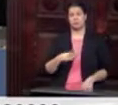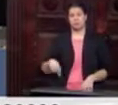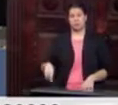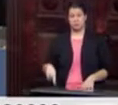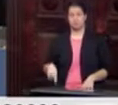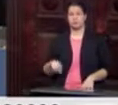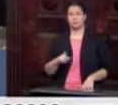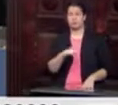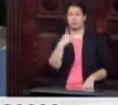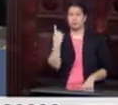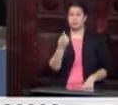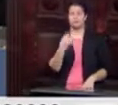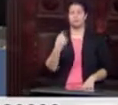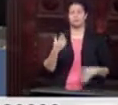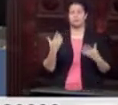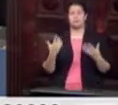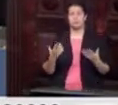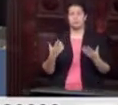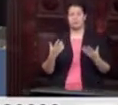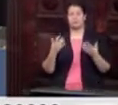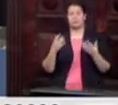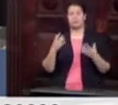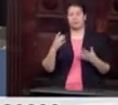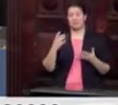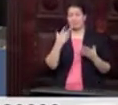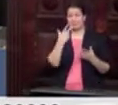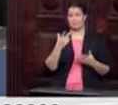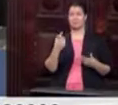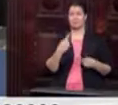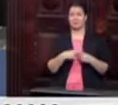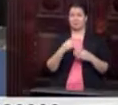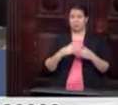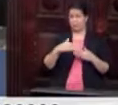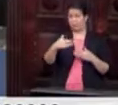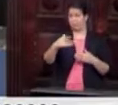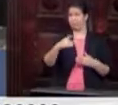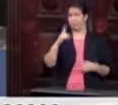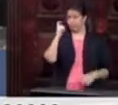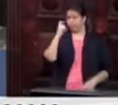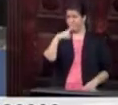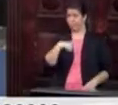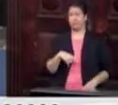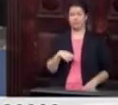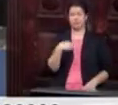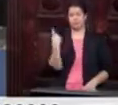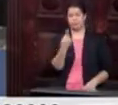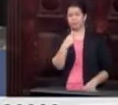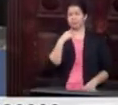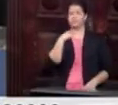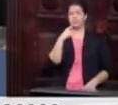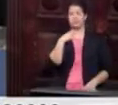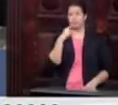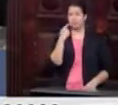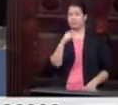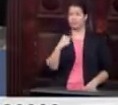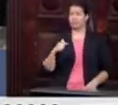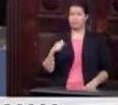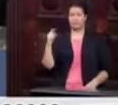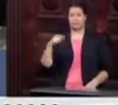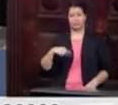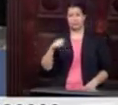de dizer que teremos dias conturbados e difíceis pela frente. Não temos nenhuma dúvida que o Estado do Rio de Janeiro vive uma crise